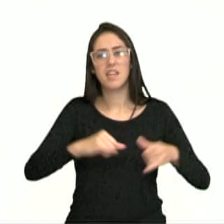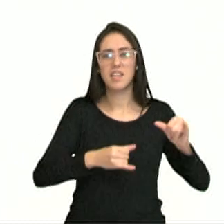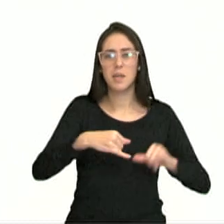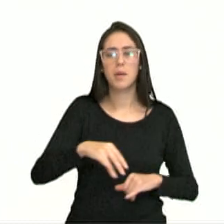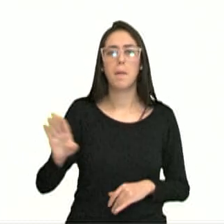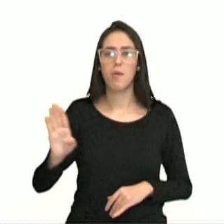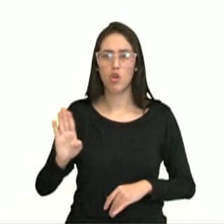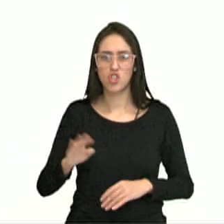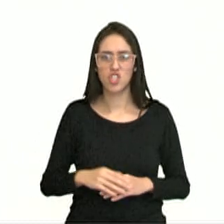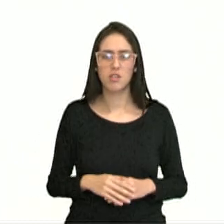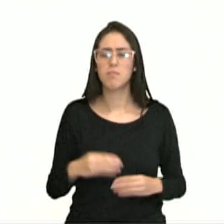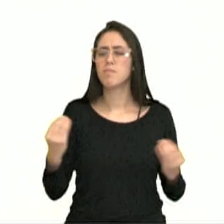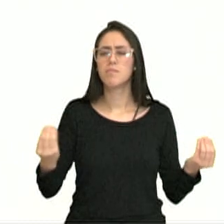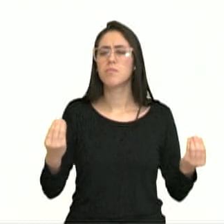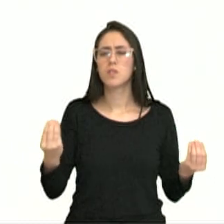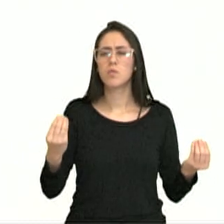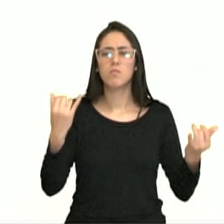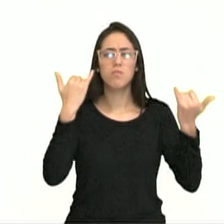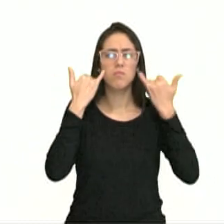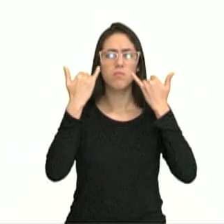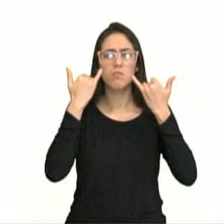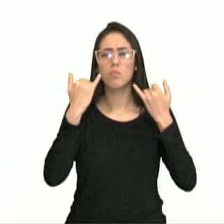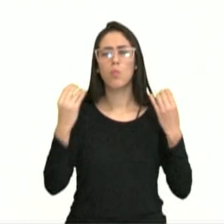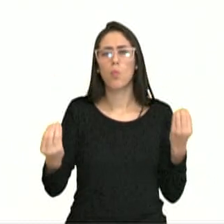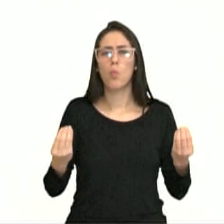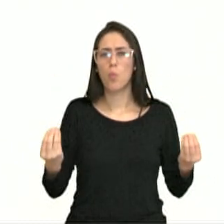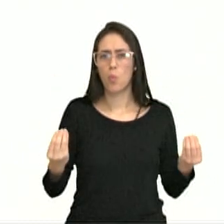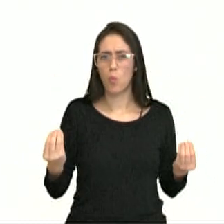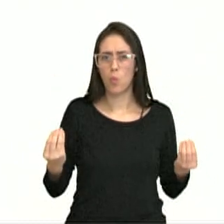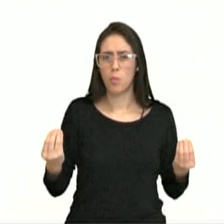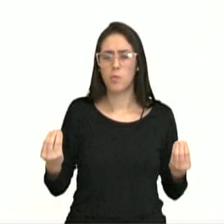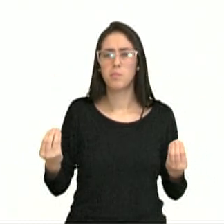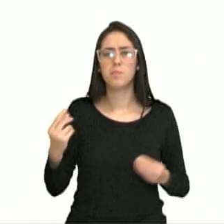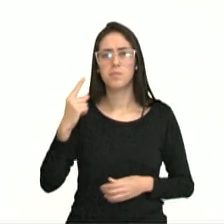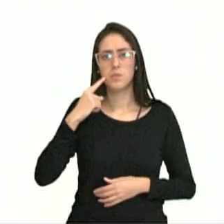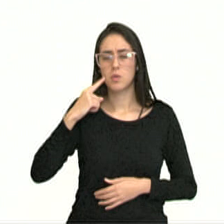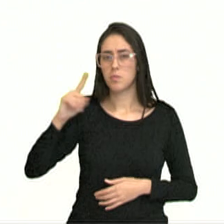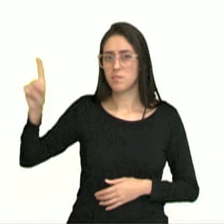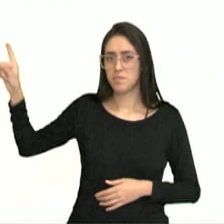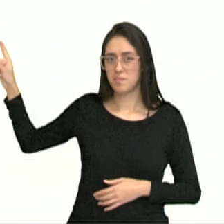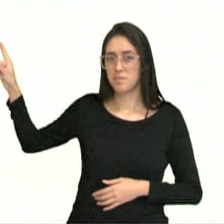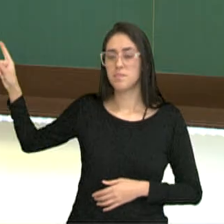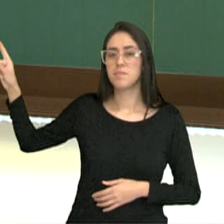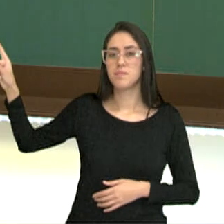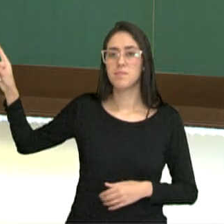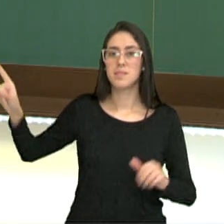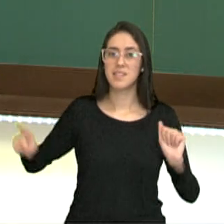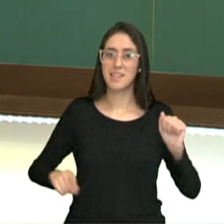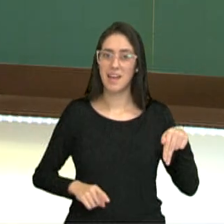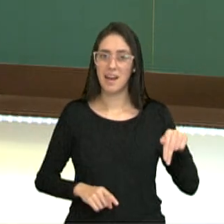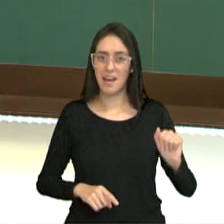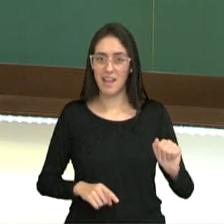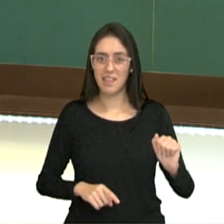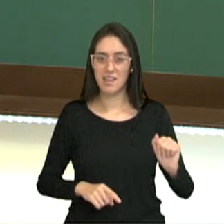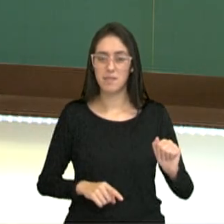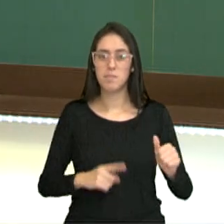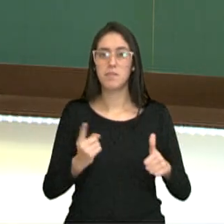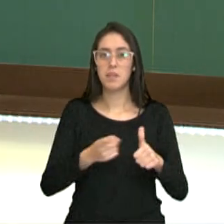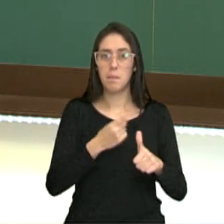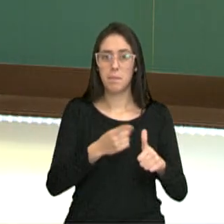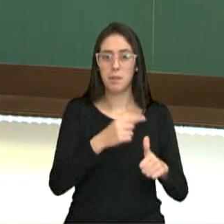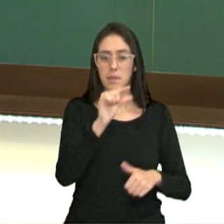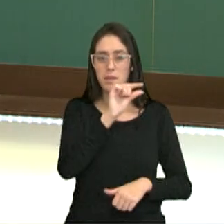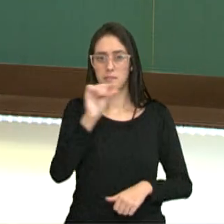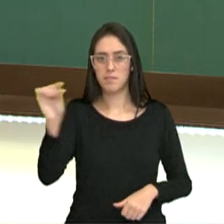biologia. Como que então eu retiro esses dados formando uma matriz? Então observe lá, a Ana na primeira linha